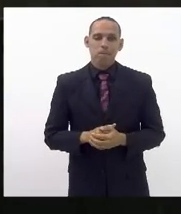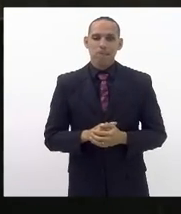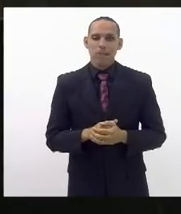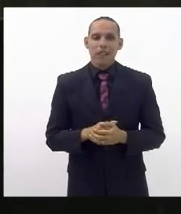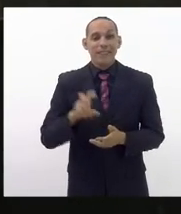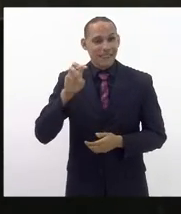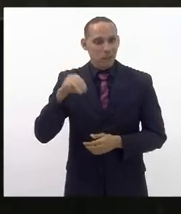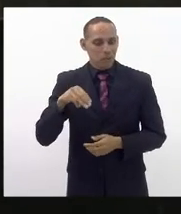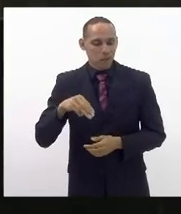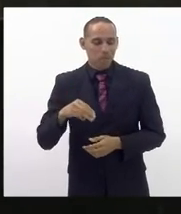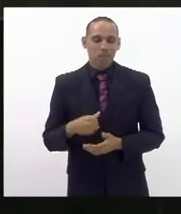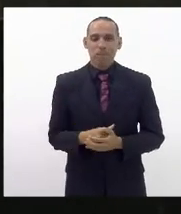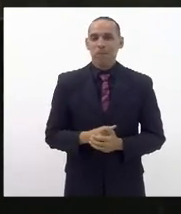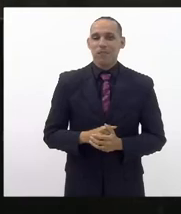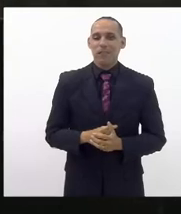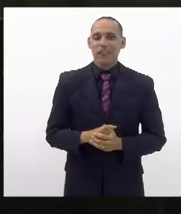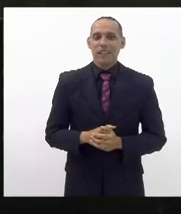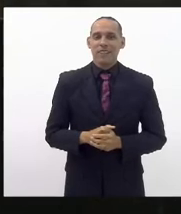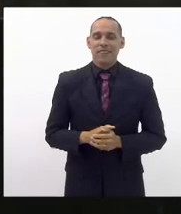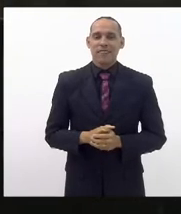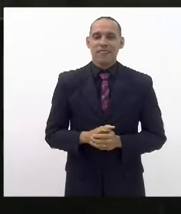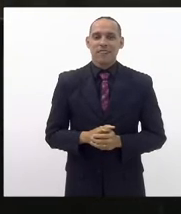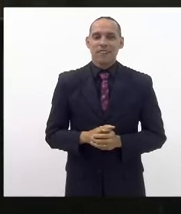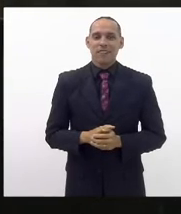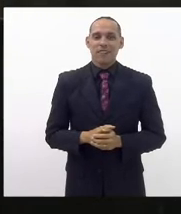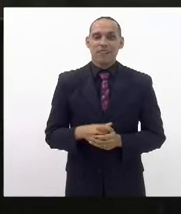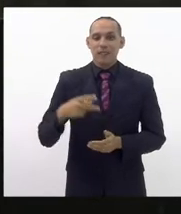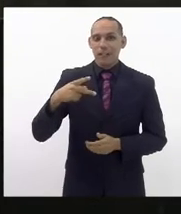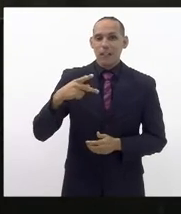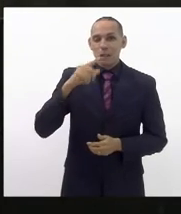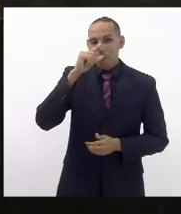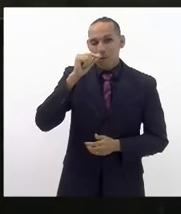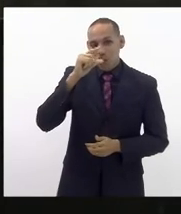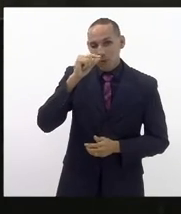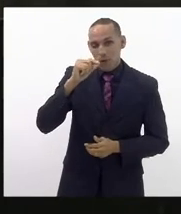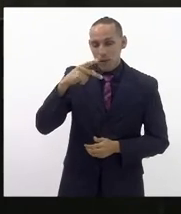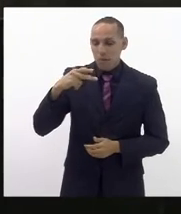dos 5 minutos, é que o Putin,